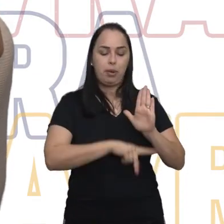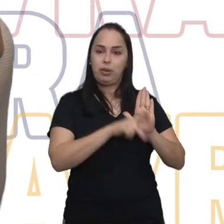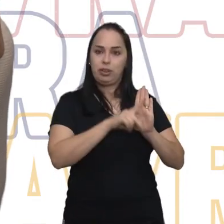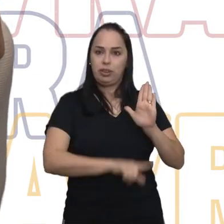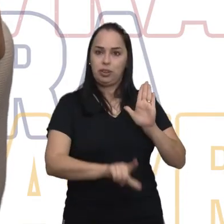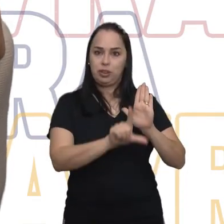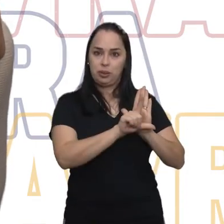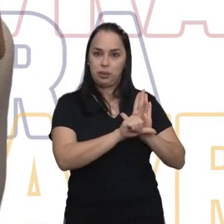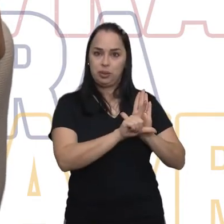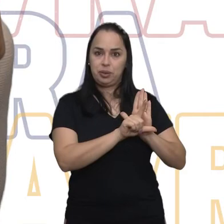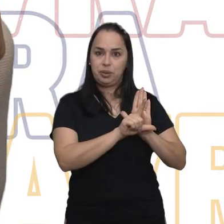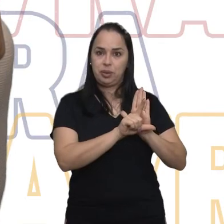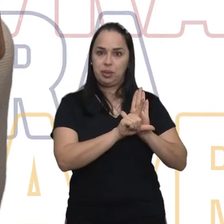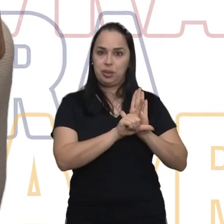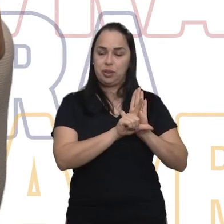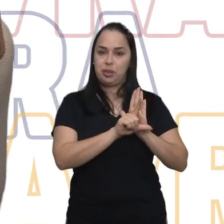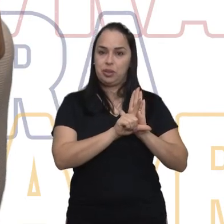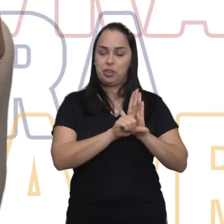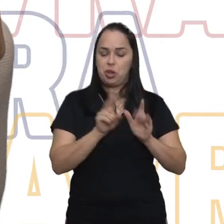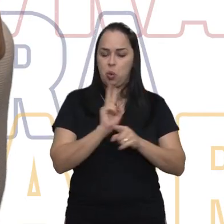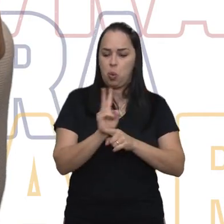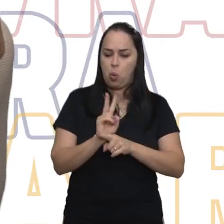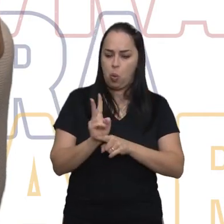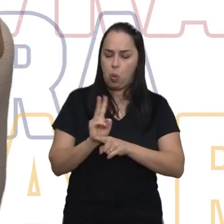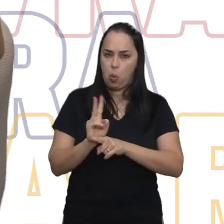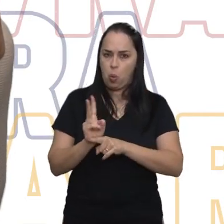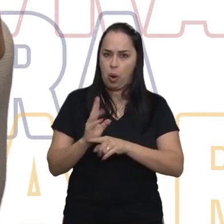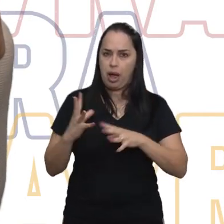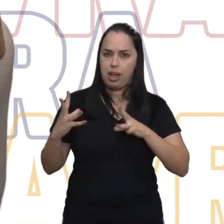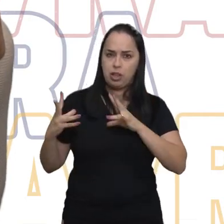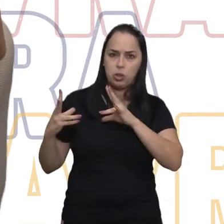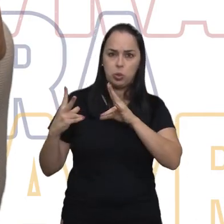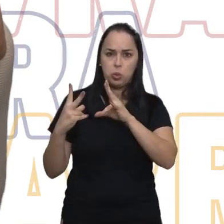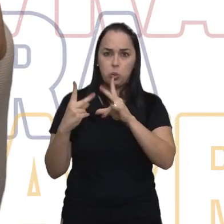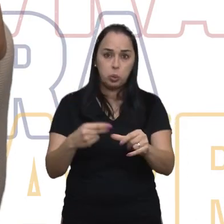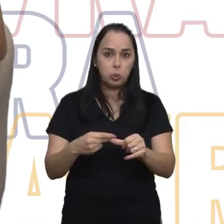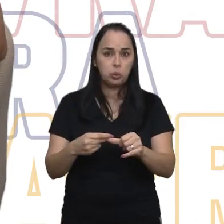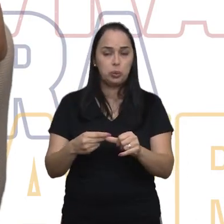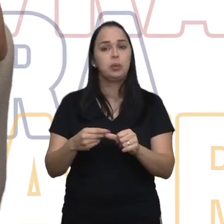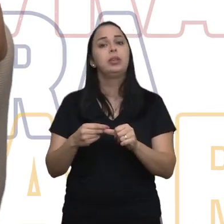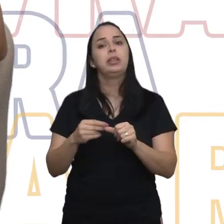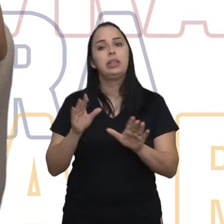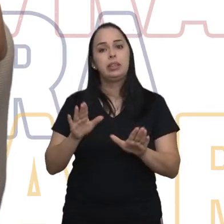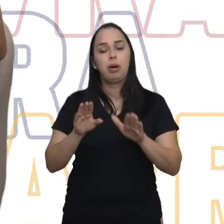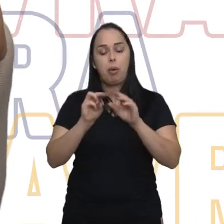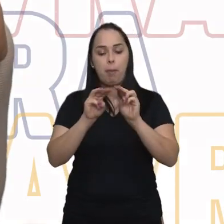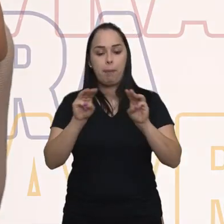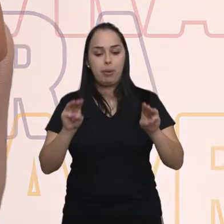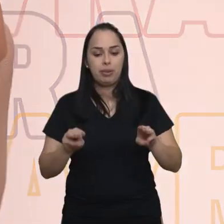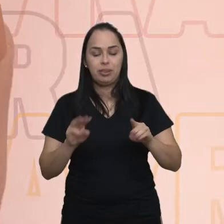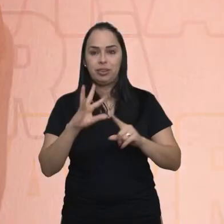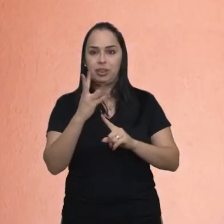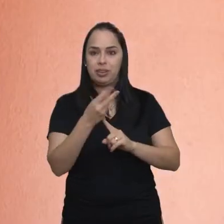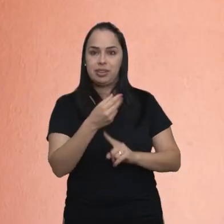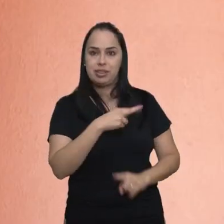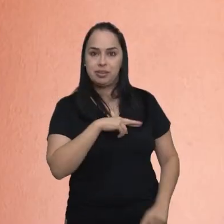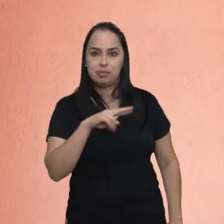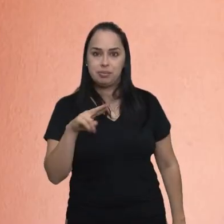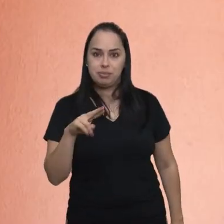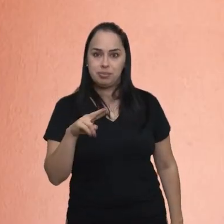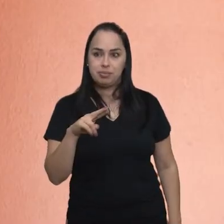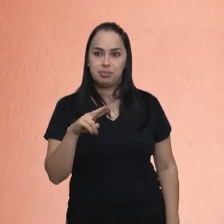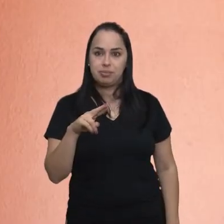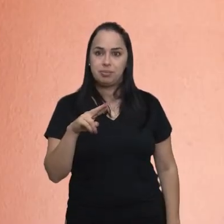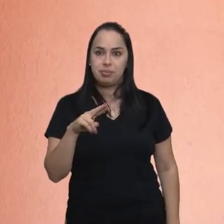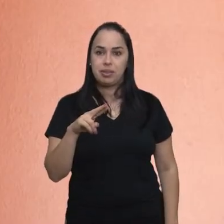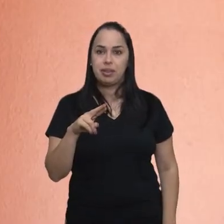de preservação total, uma EP1. Então, o Museu de Arte Sacra, ele, por exemplo, ele não pode ter uma janela